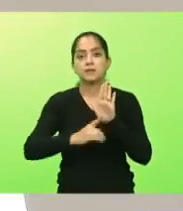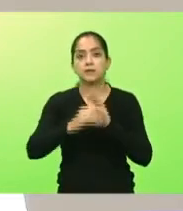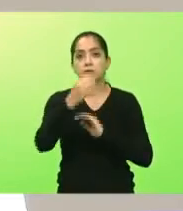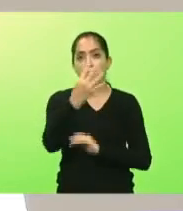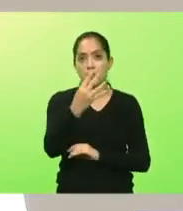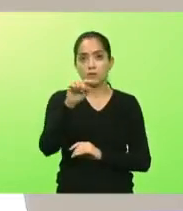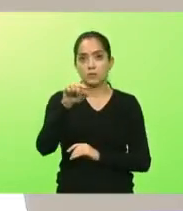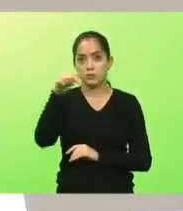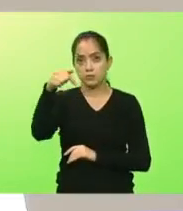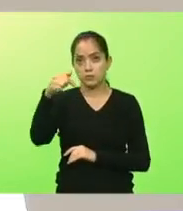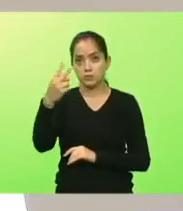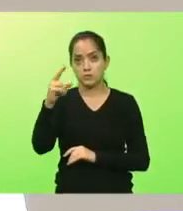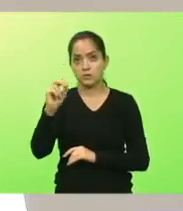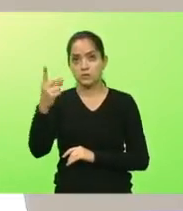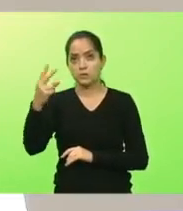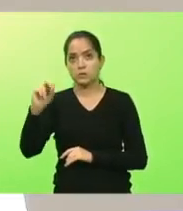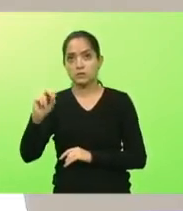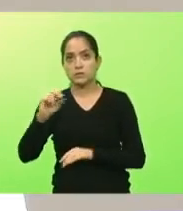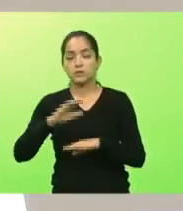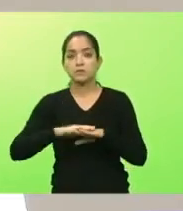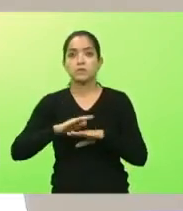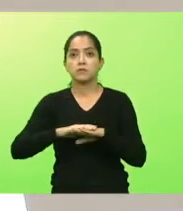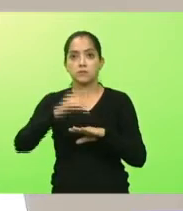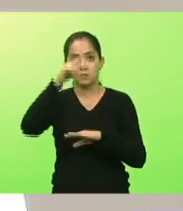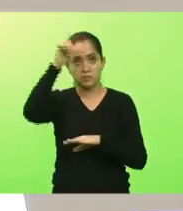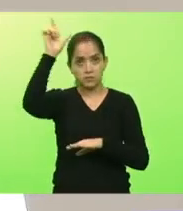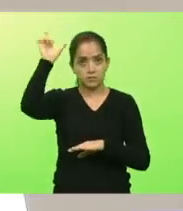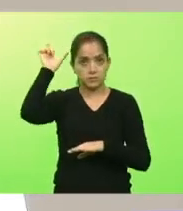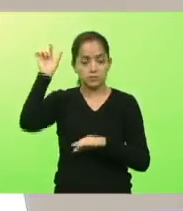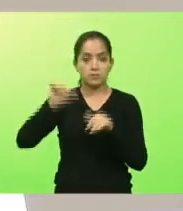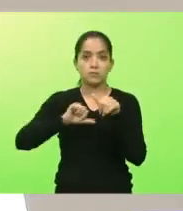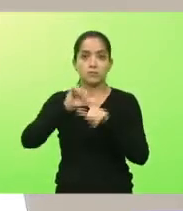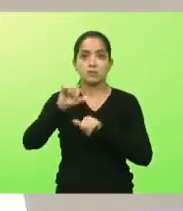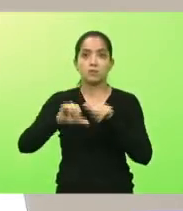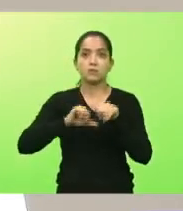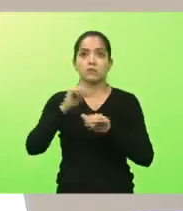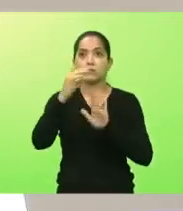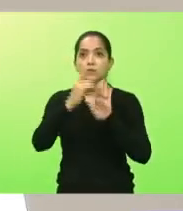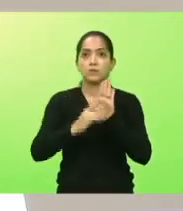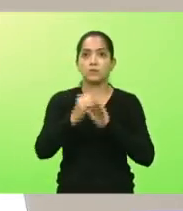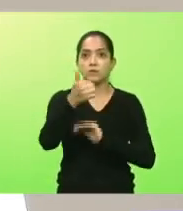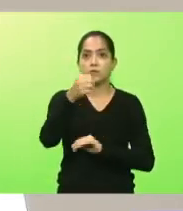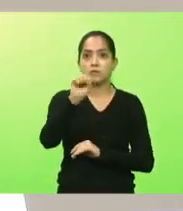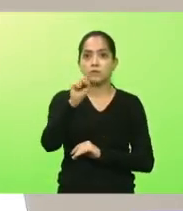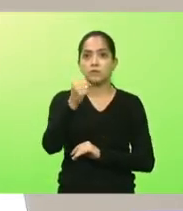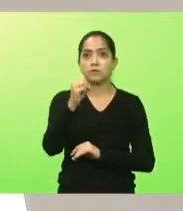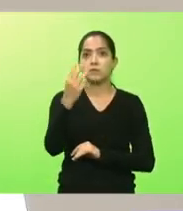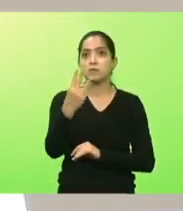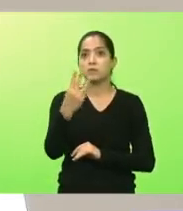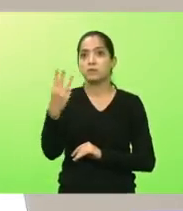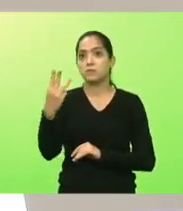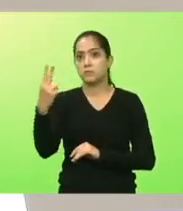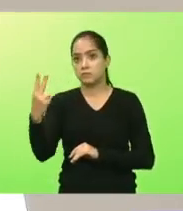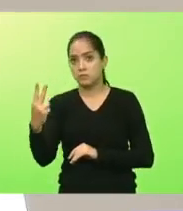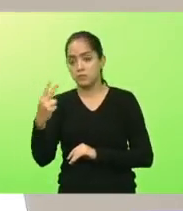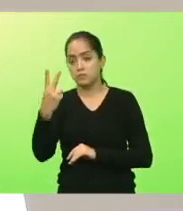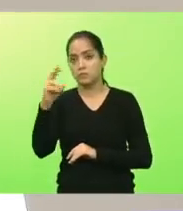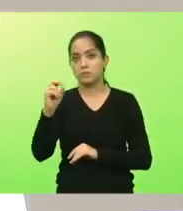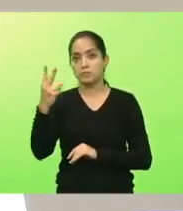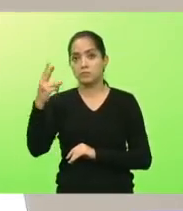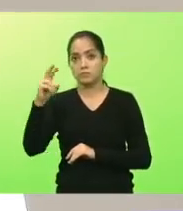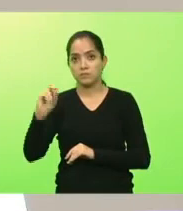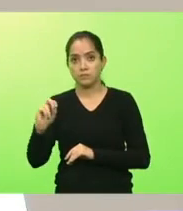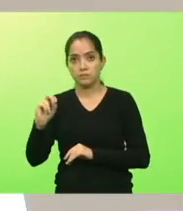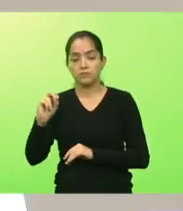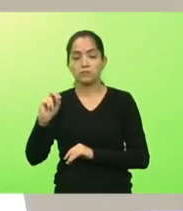4.7 de 2020, autor deputado Sargento Lima. Altera o decreto legislativo 18.332 de 2020,